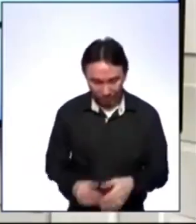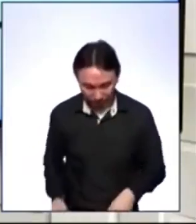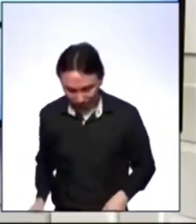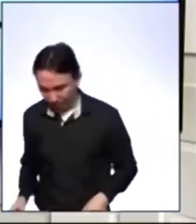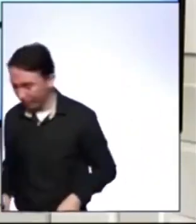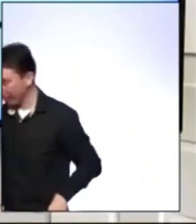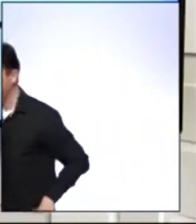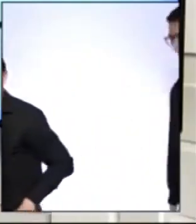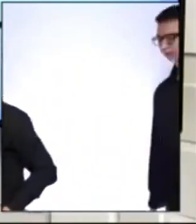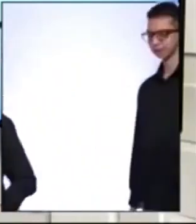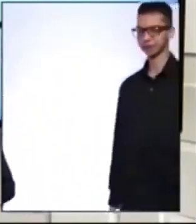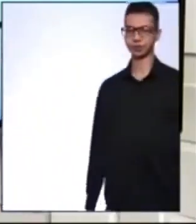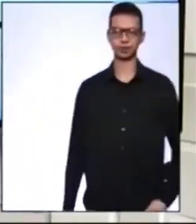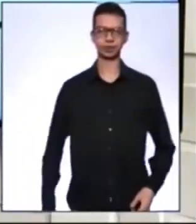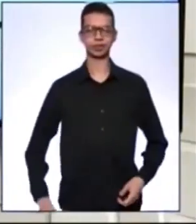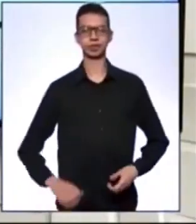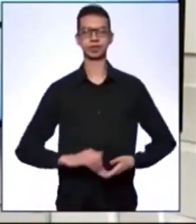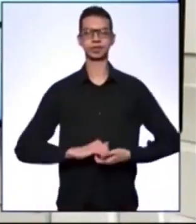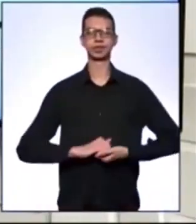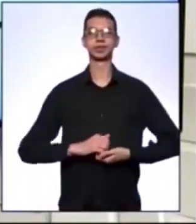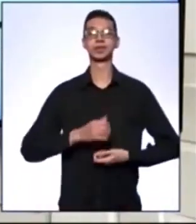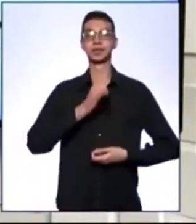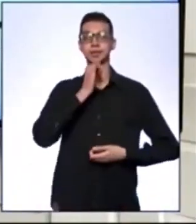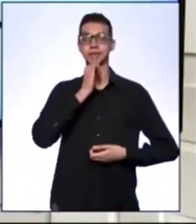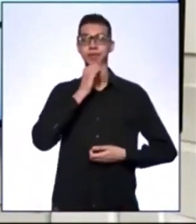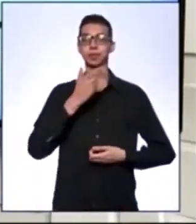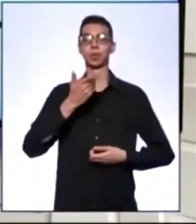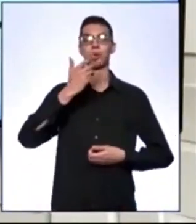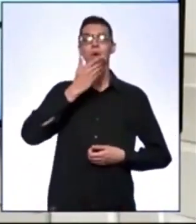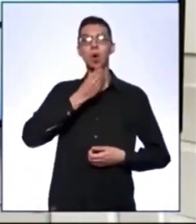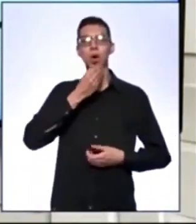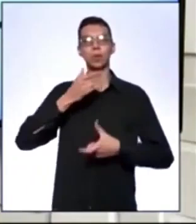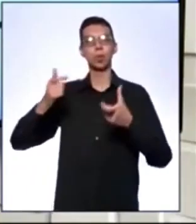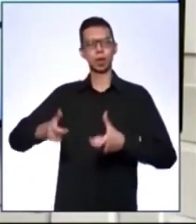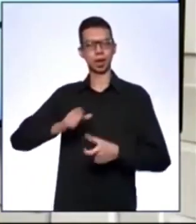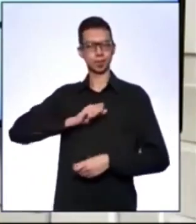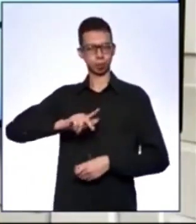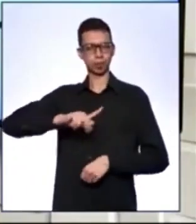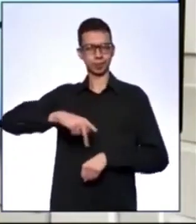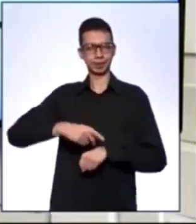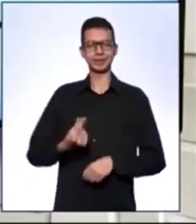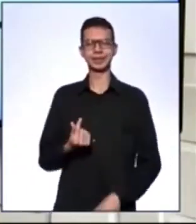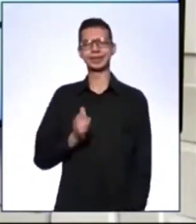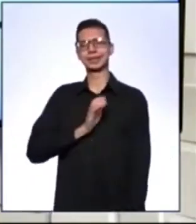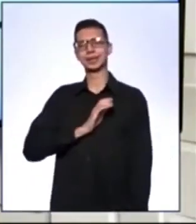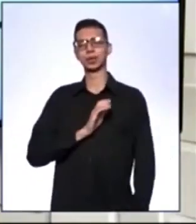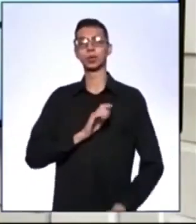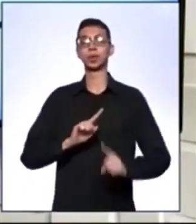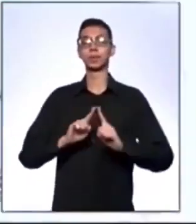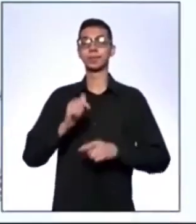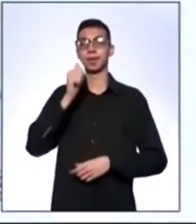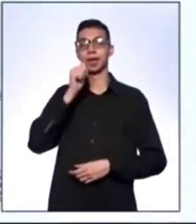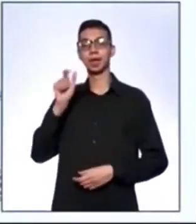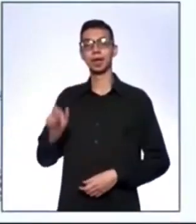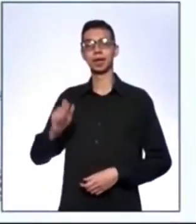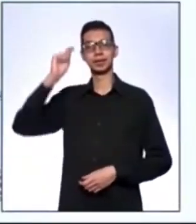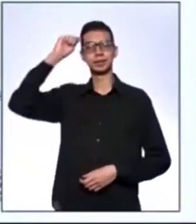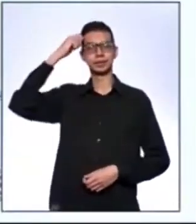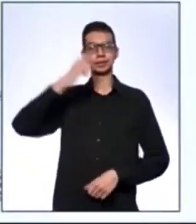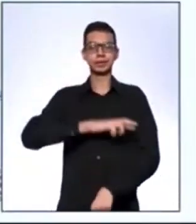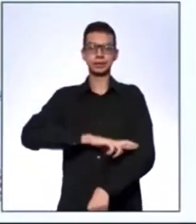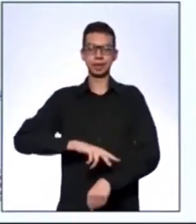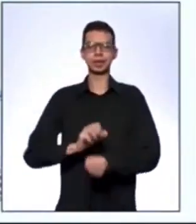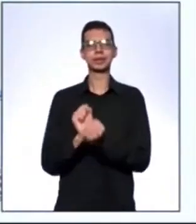conseguiu se casar com um dos homens mais ricos de Portugal, mesmo sendo negra, escrava, e foi liberta por ele. Isso é